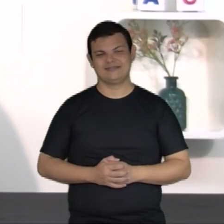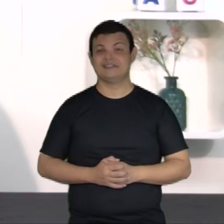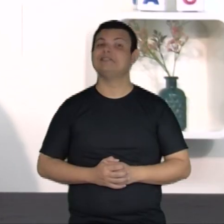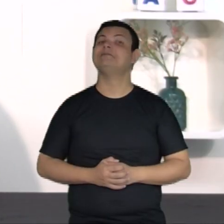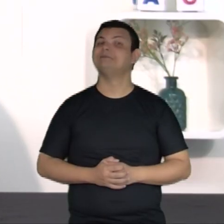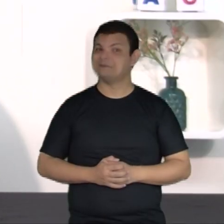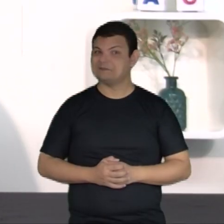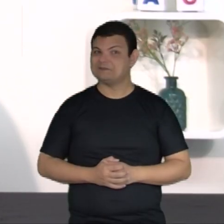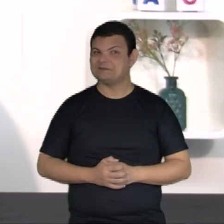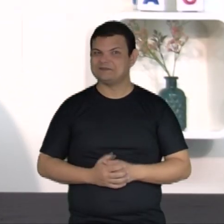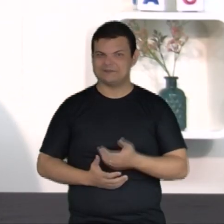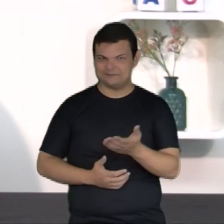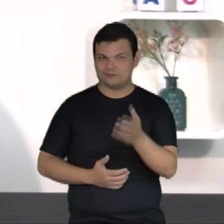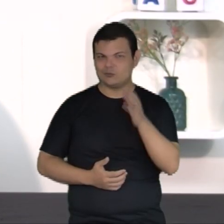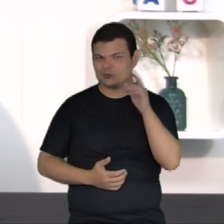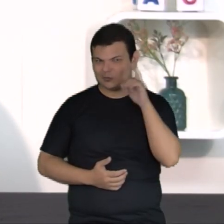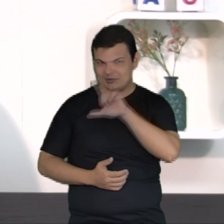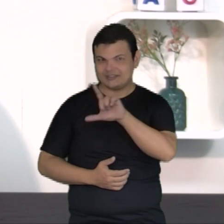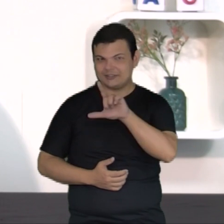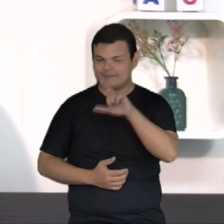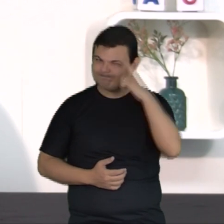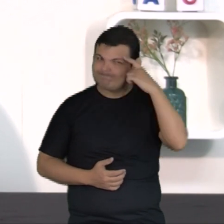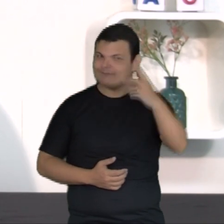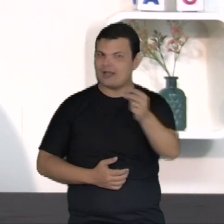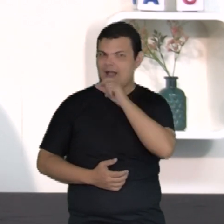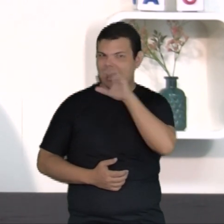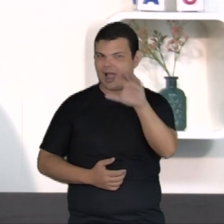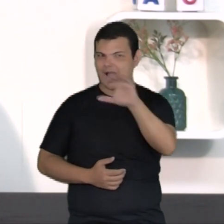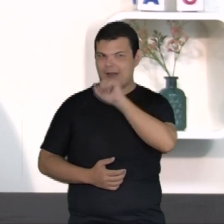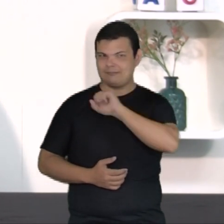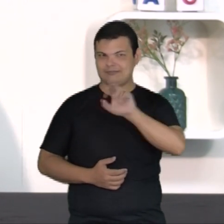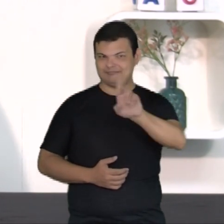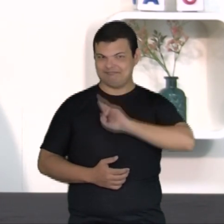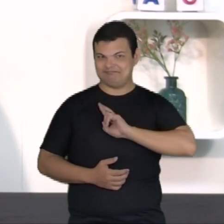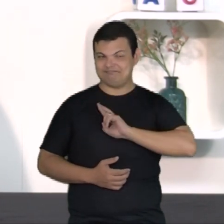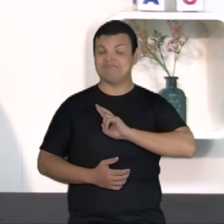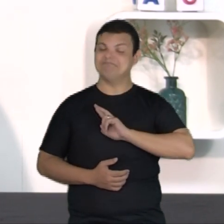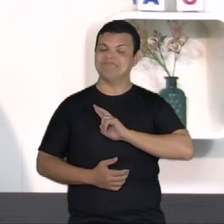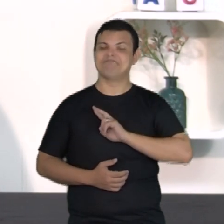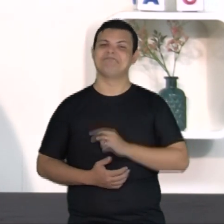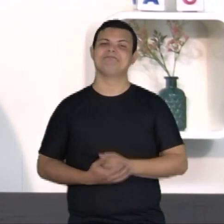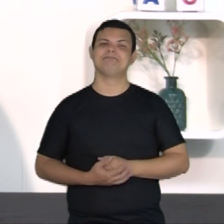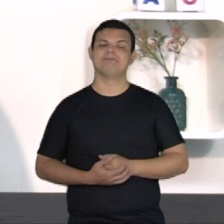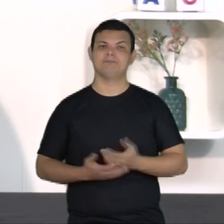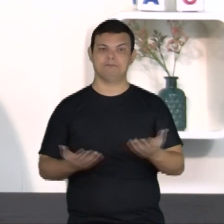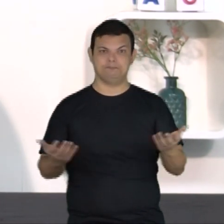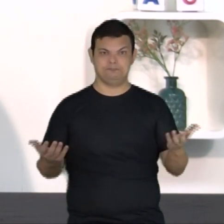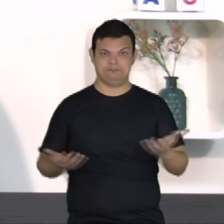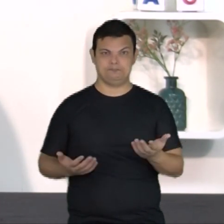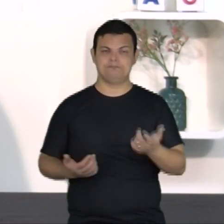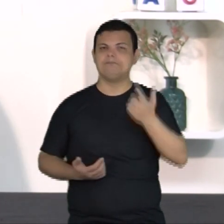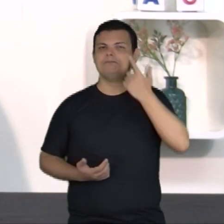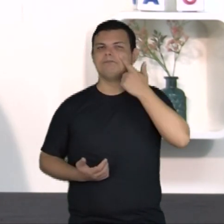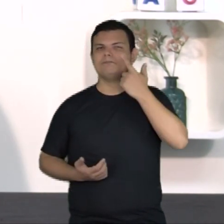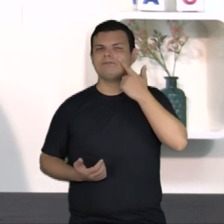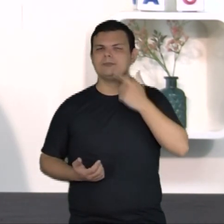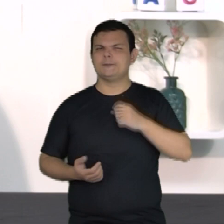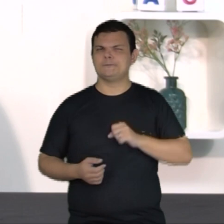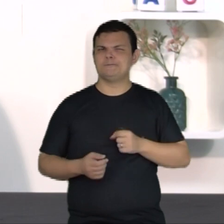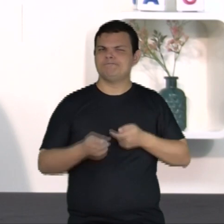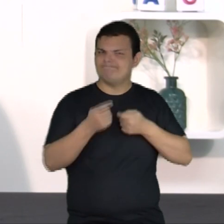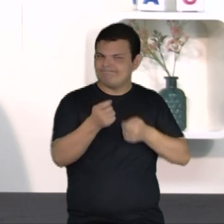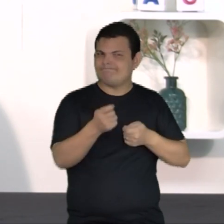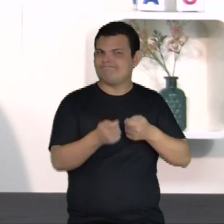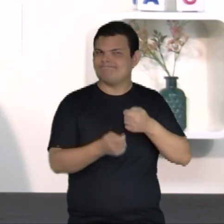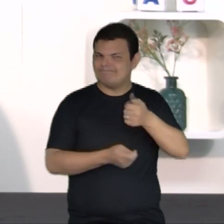E aí, galerinha? Conseguiram pensar bem rápido? Eu espero que sim. Mas agora eu vou fazer o seguinte, ó. Eu vou provocar em vocês